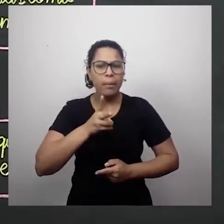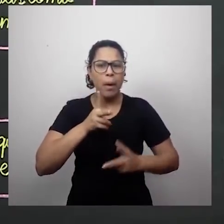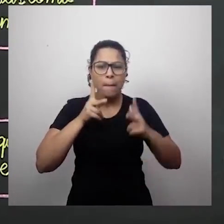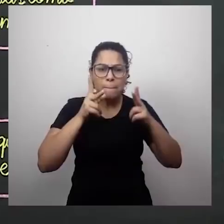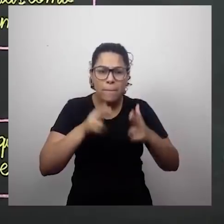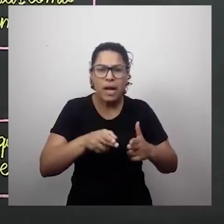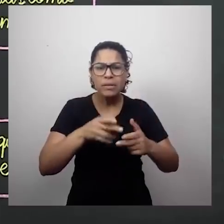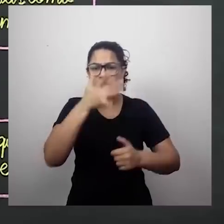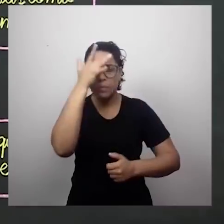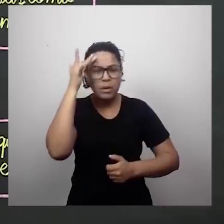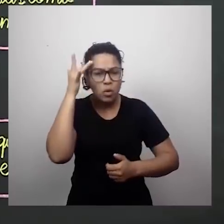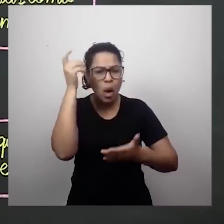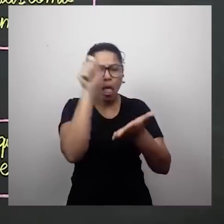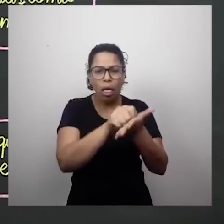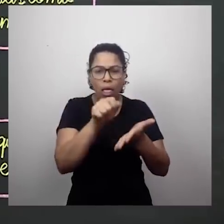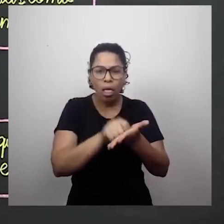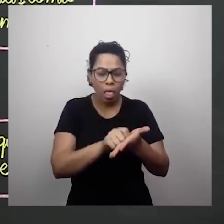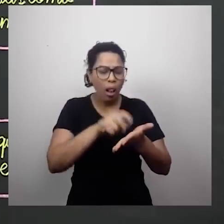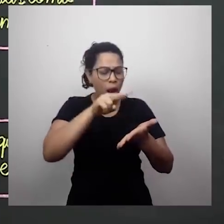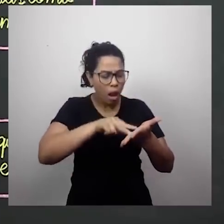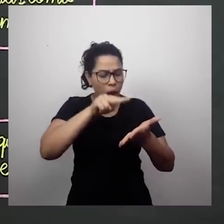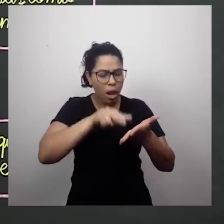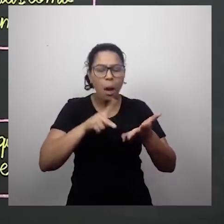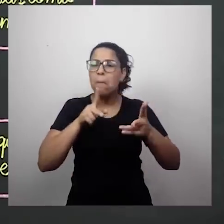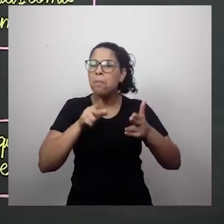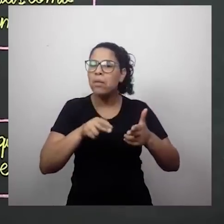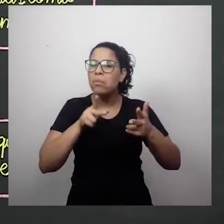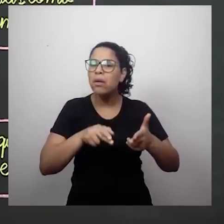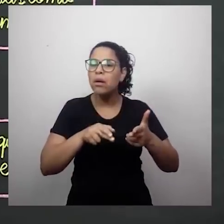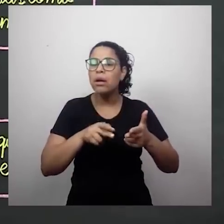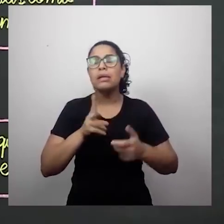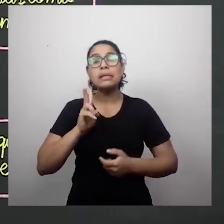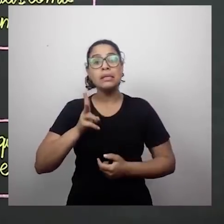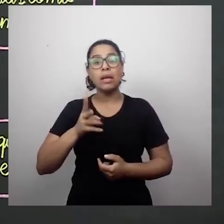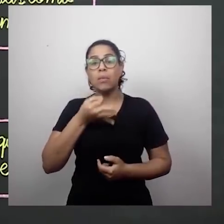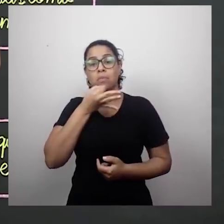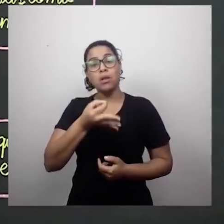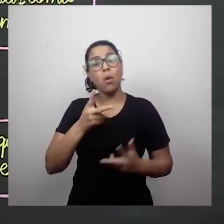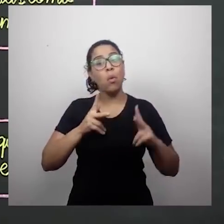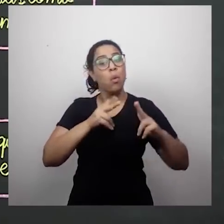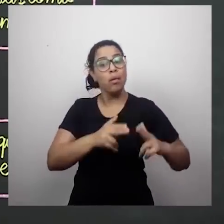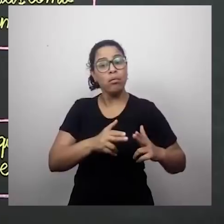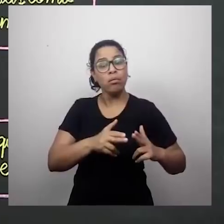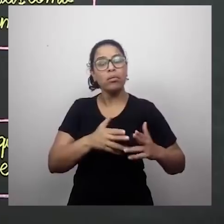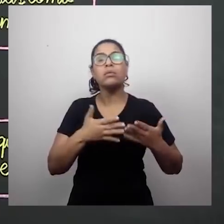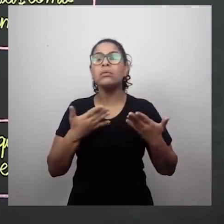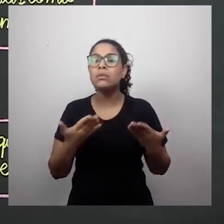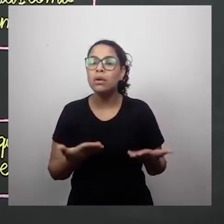pelas mesmas pessoas, você vai ter a interpretação daquela pessoa sem perceber.